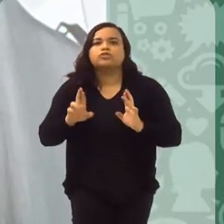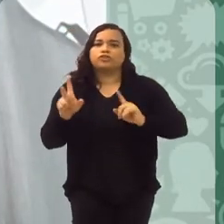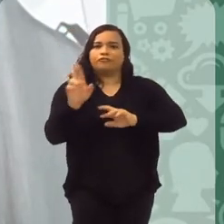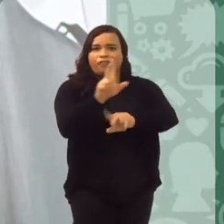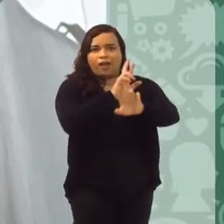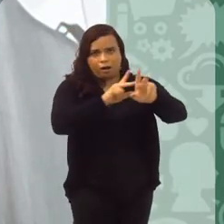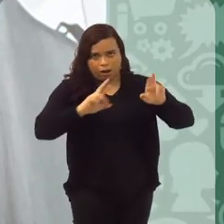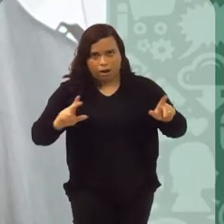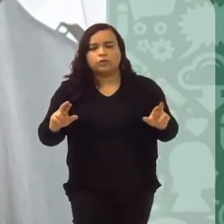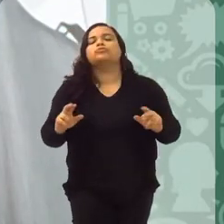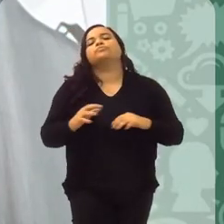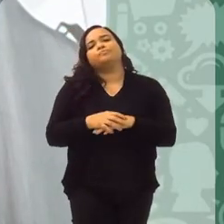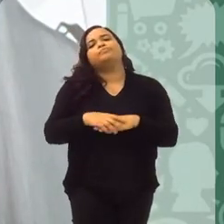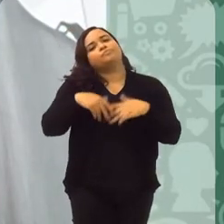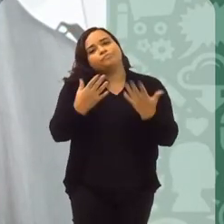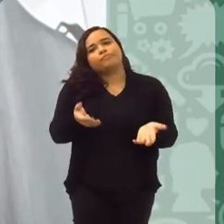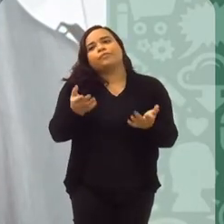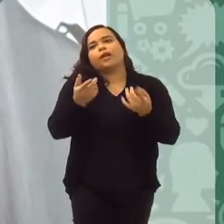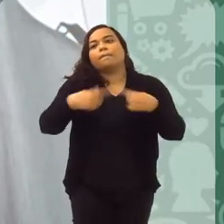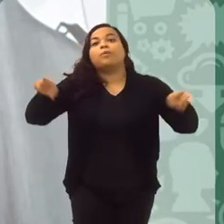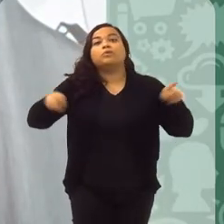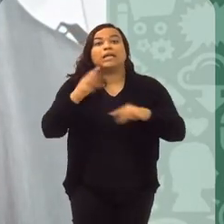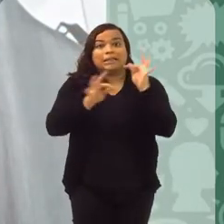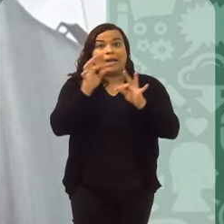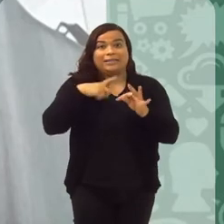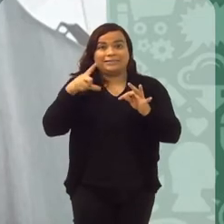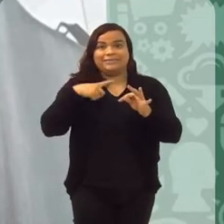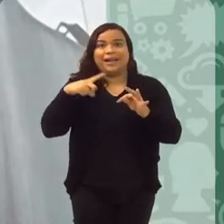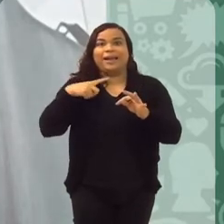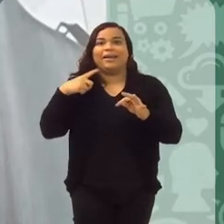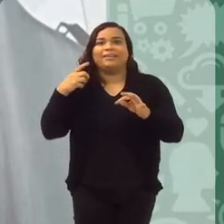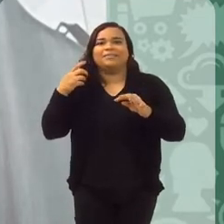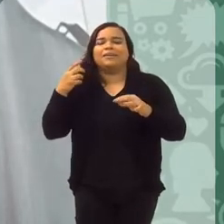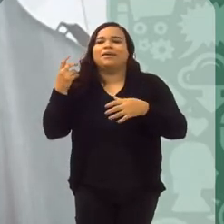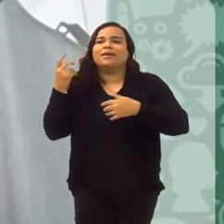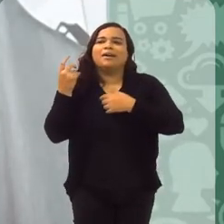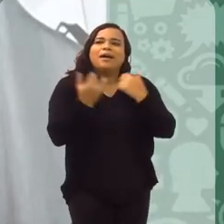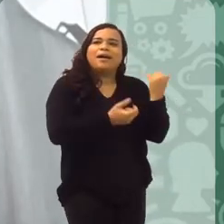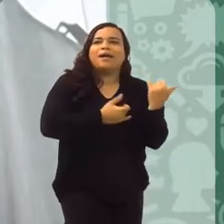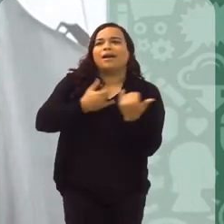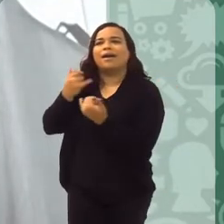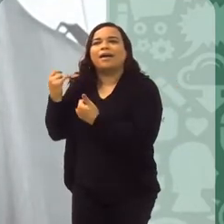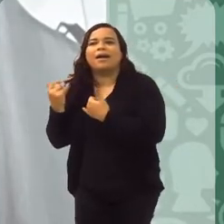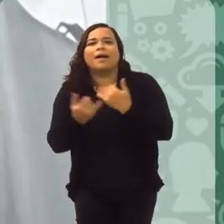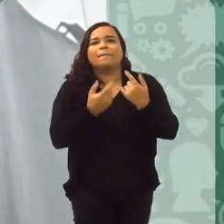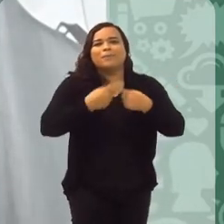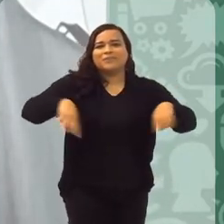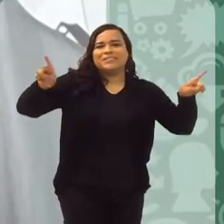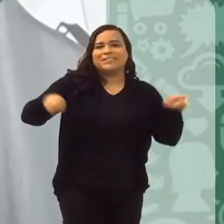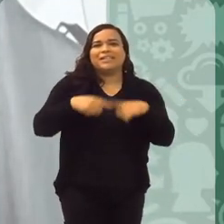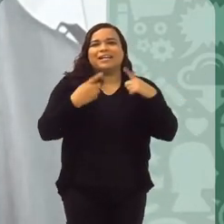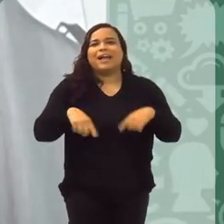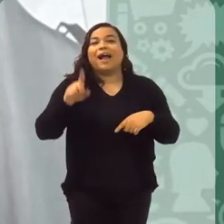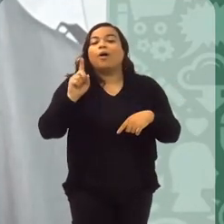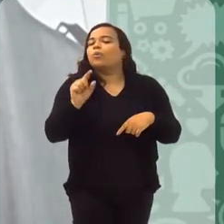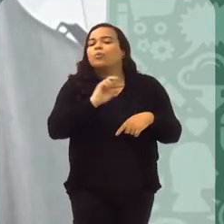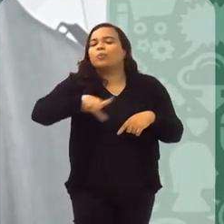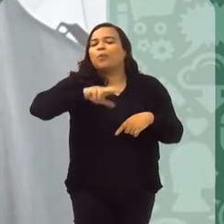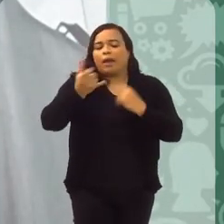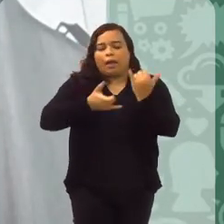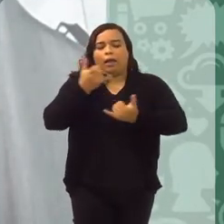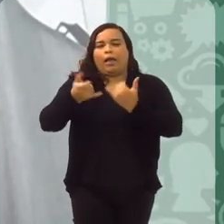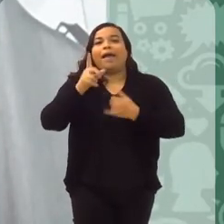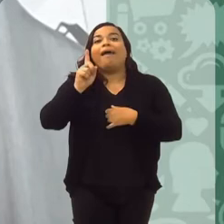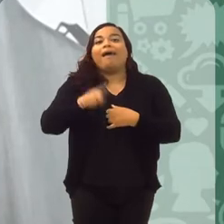específica, né? A gente traça um objetivo específico. Dentro da musicoterapia, a gente tem a recriação musical, que você não é recriação, mas é recriar